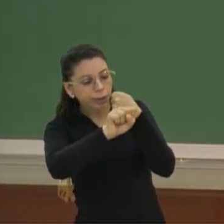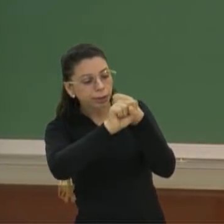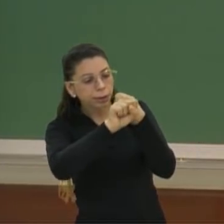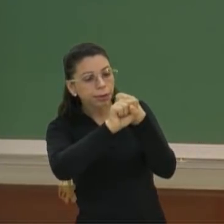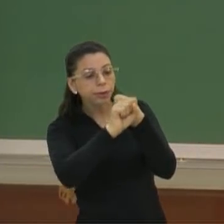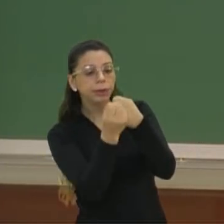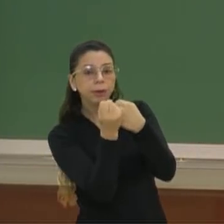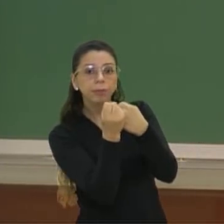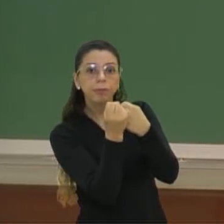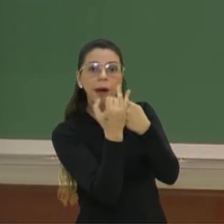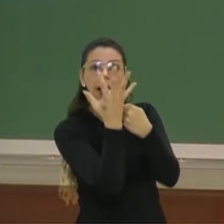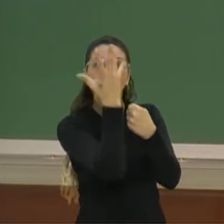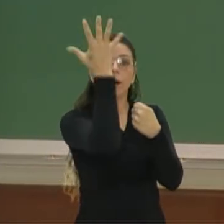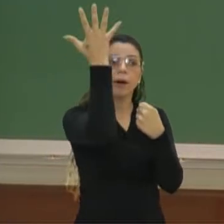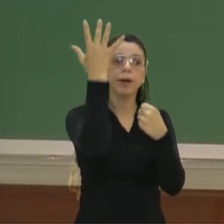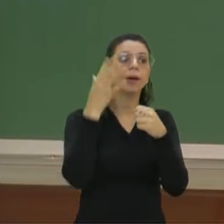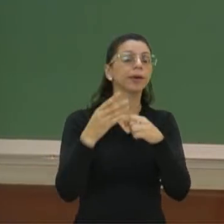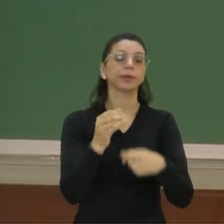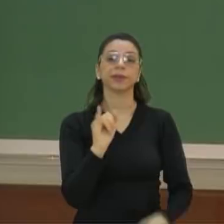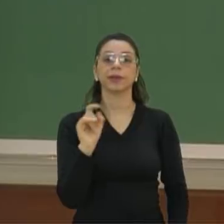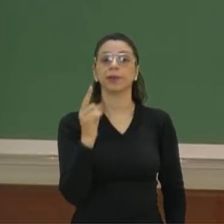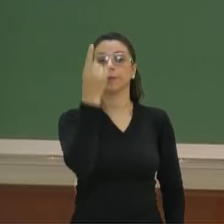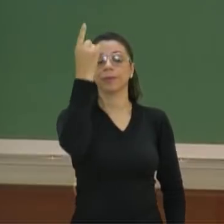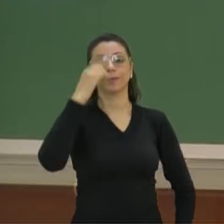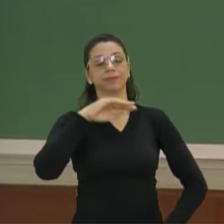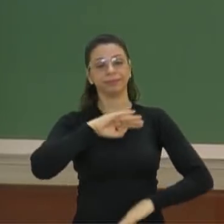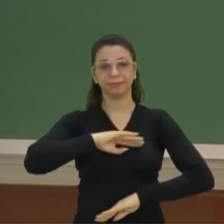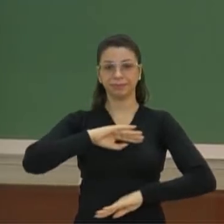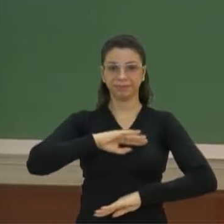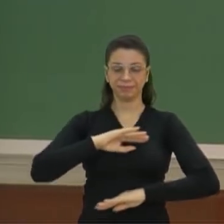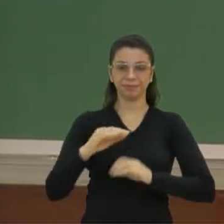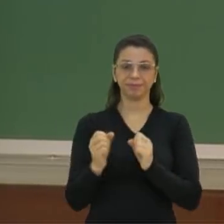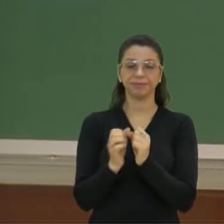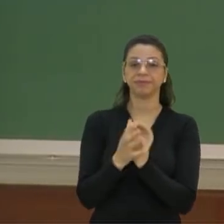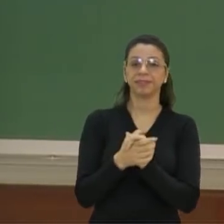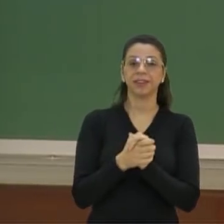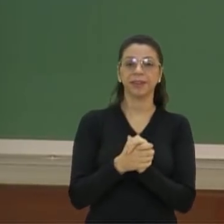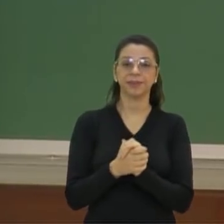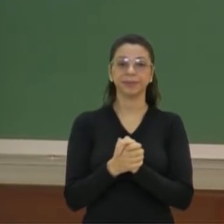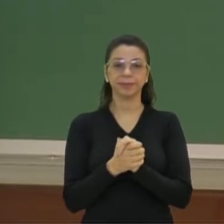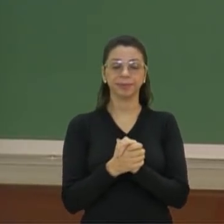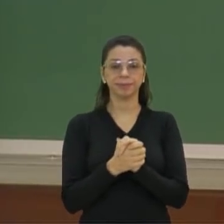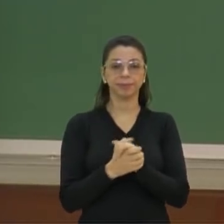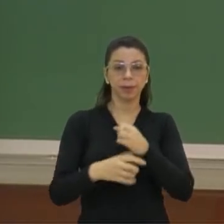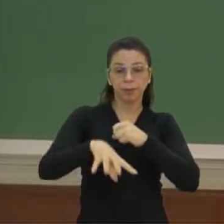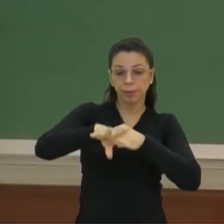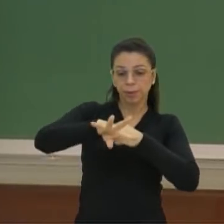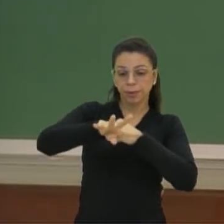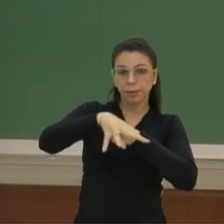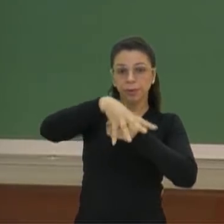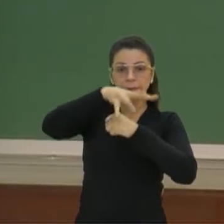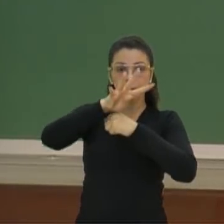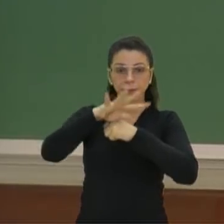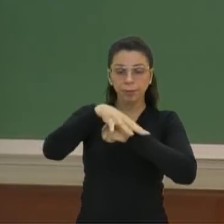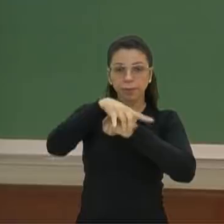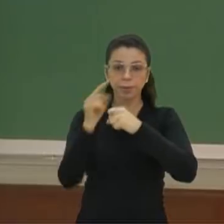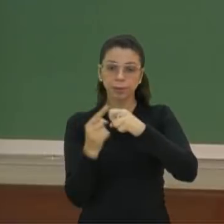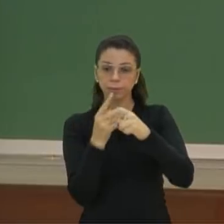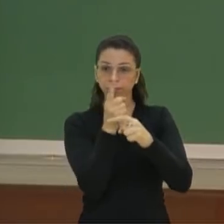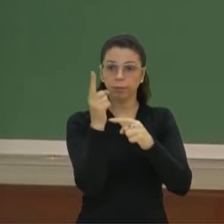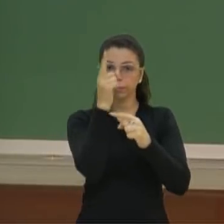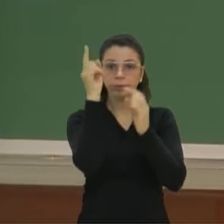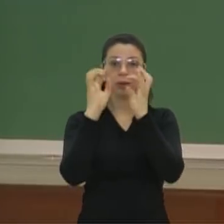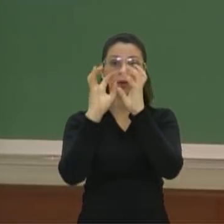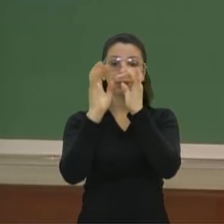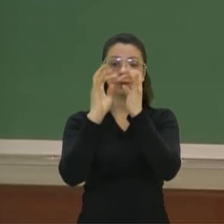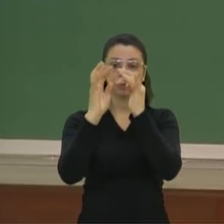nervoso. A última situação, condução dos impulsos nervosos pelo nervo auditivo até o cérebro. Então vamos